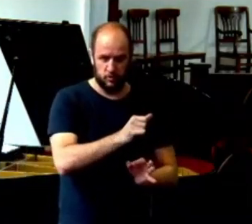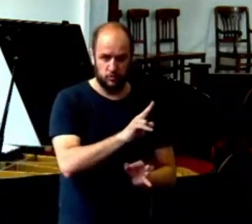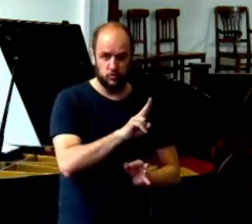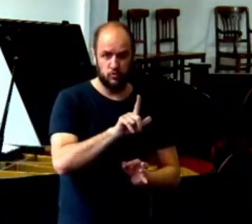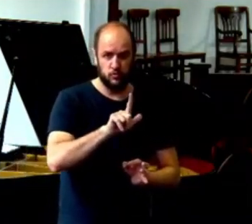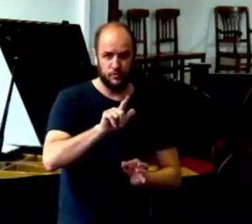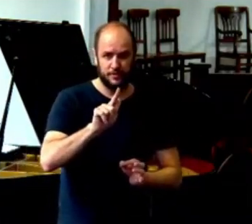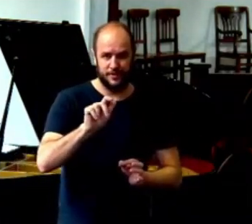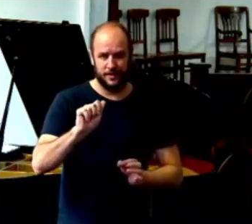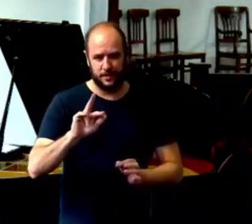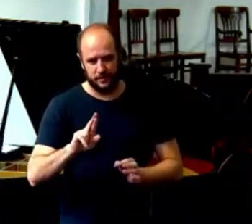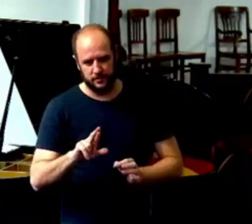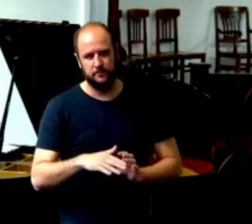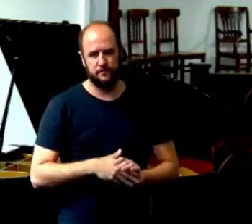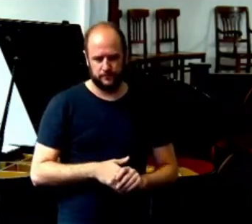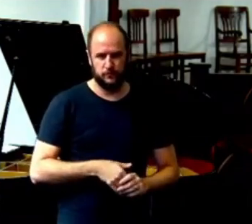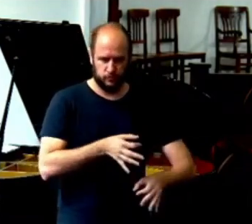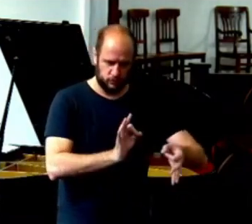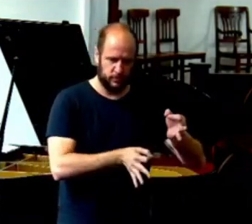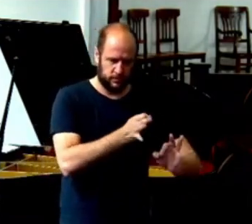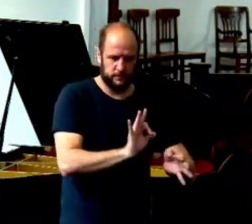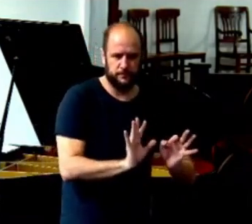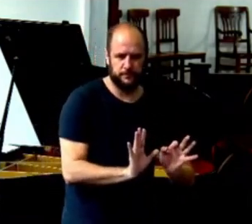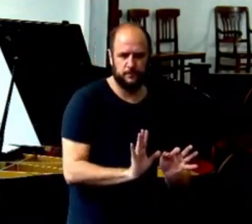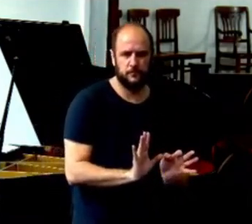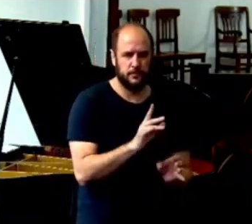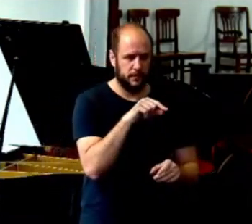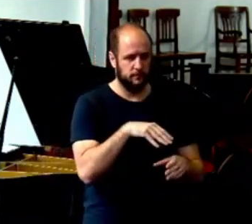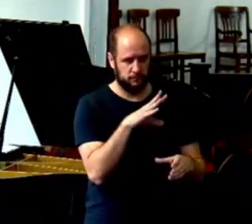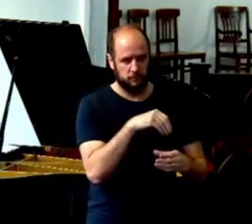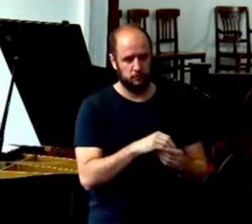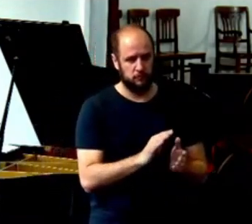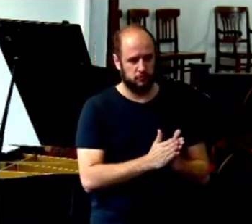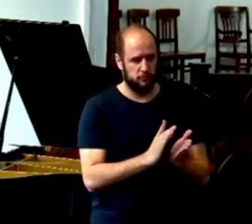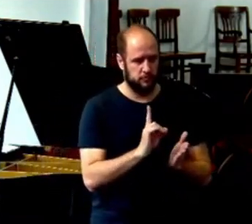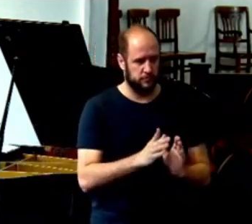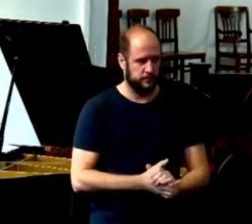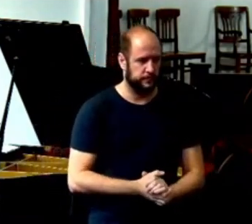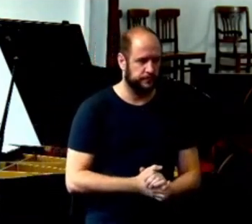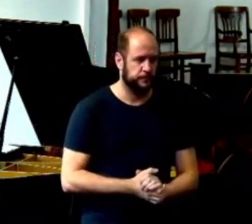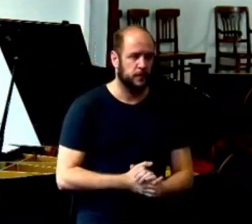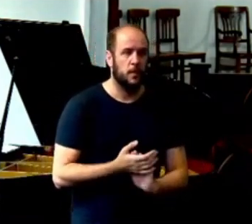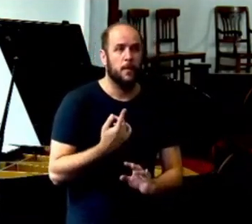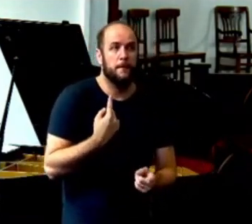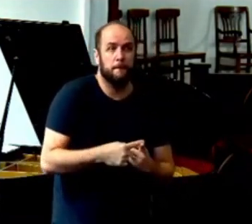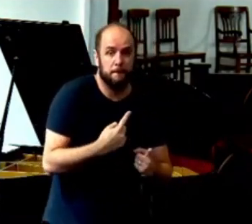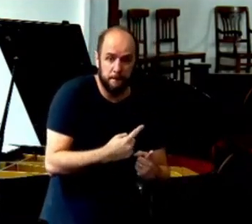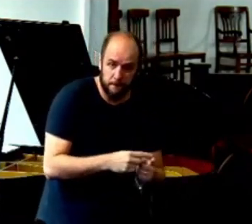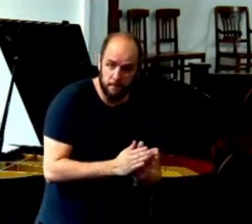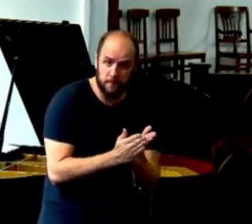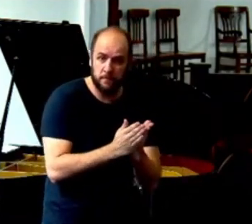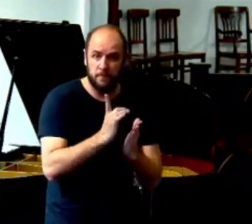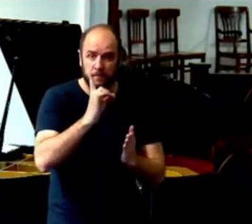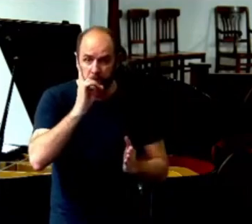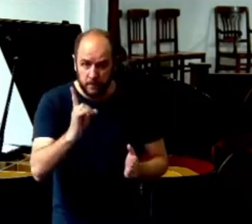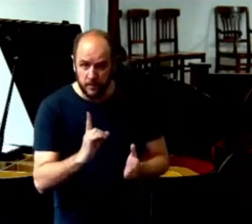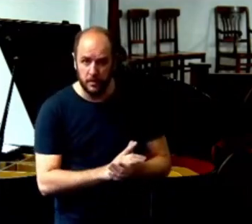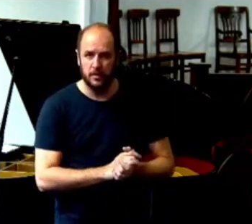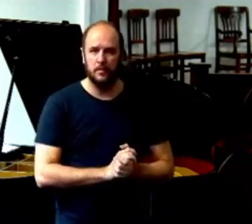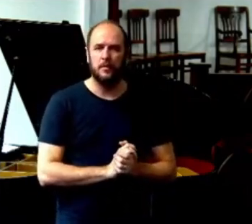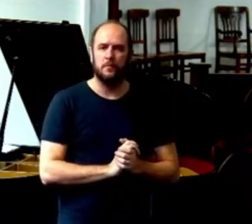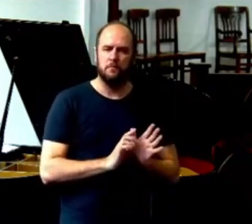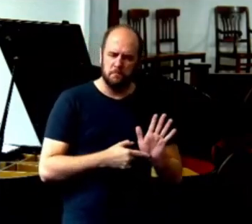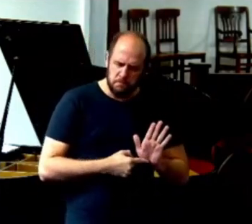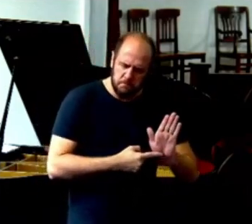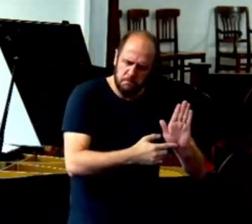aqui em Mateus capítulo 7. Em Mateus capítulo 7. Pois o texto nos